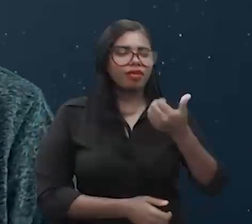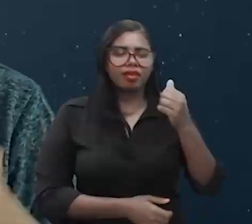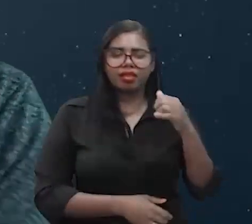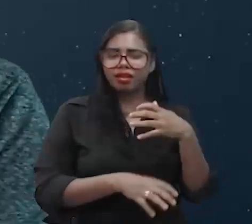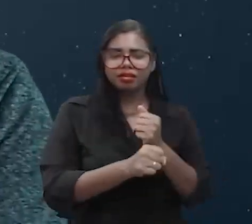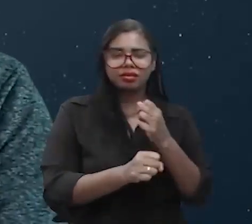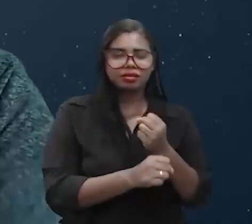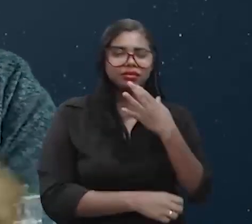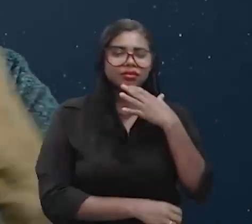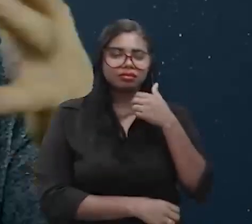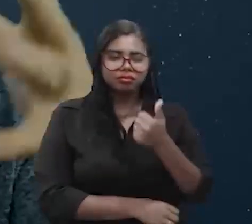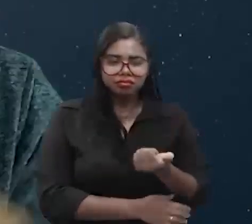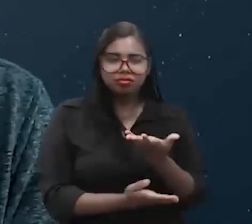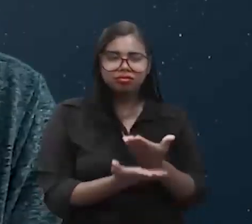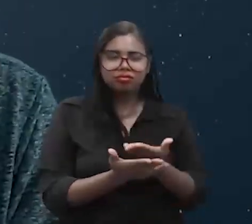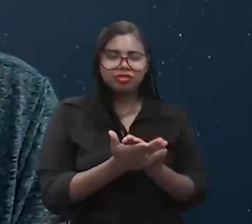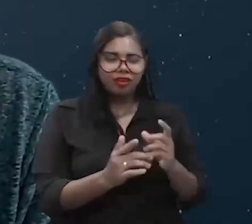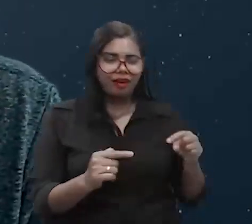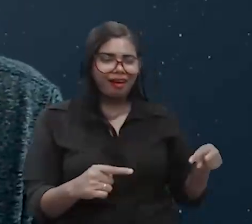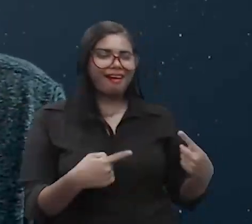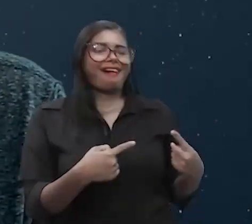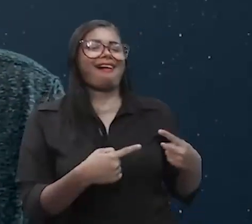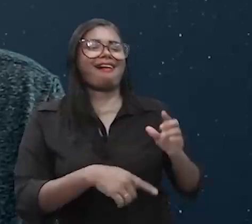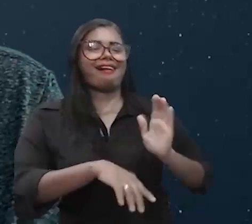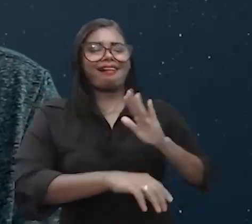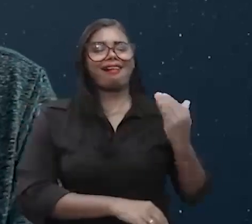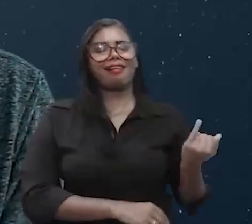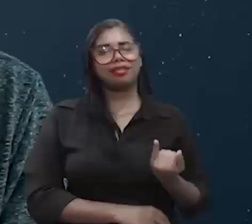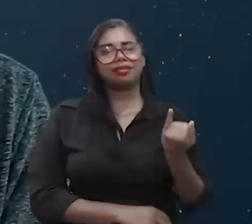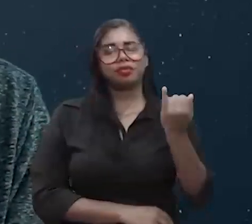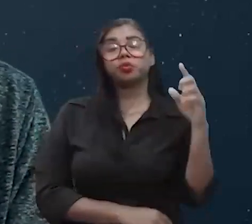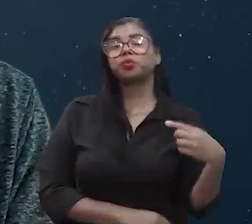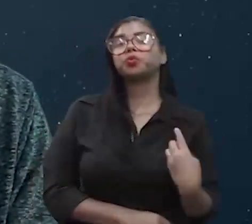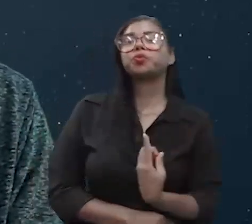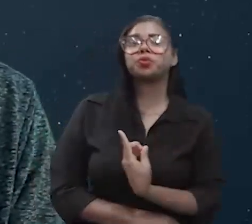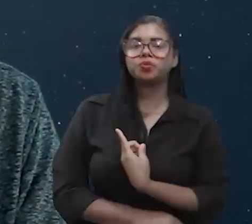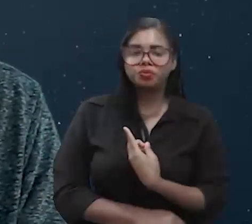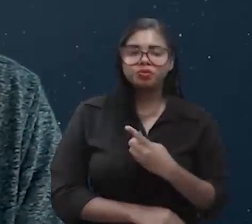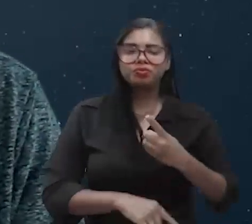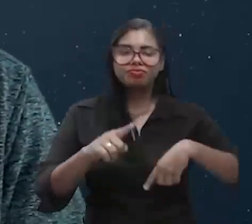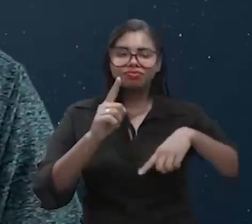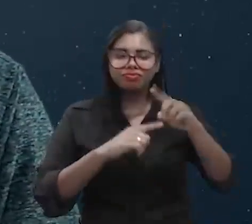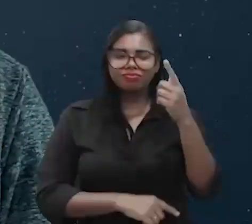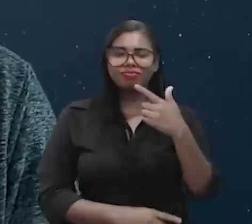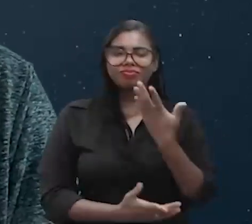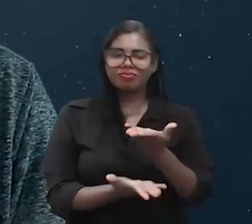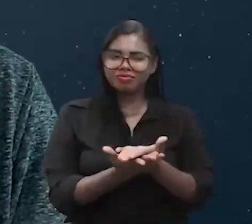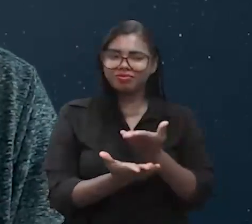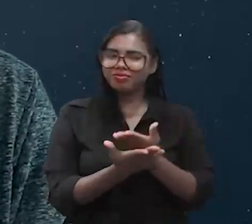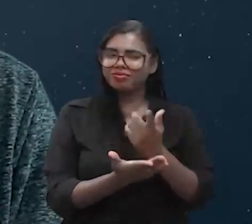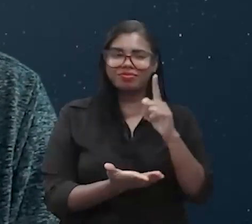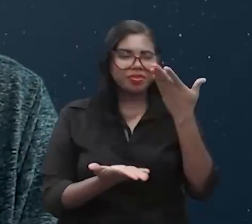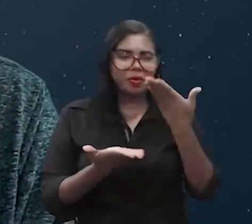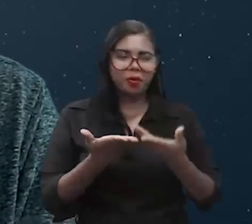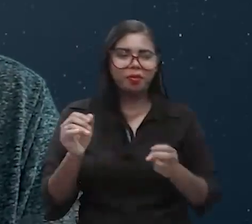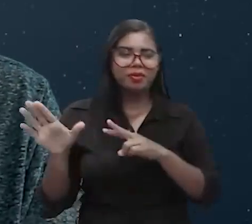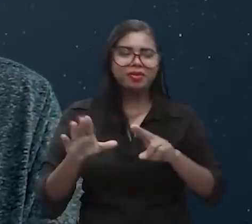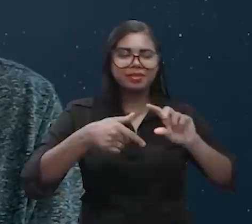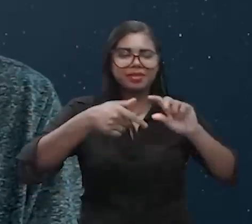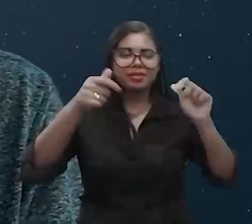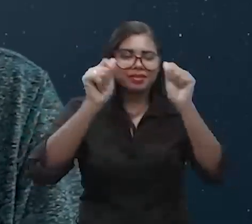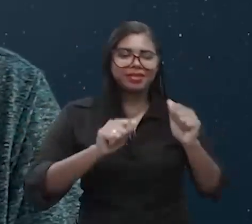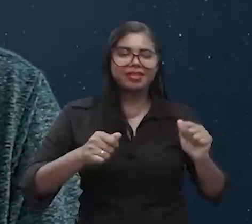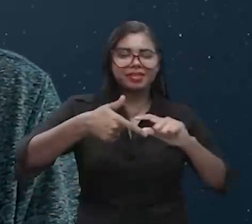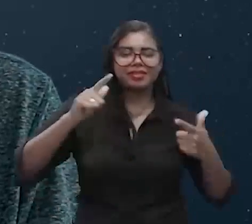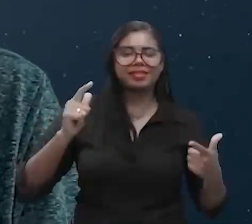etc. E esse confronto vai ser uma coisa muito importante para a gente, que vai gerar a nossa próxima aula, hein? Não percam, Semana de Arte Moderna.